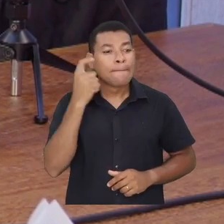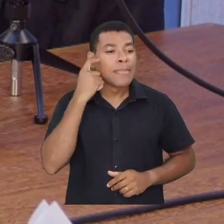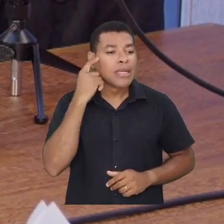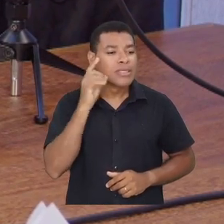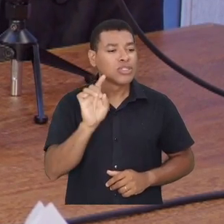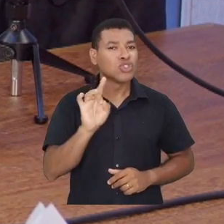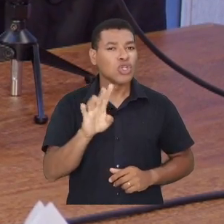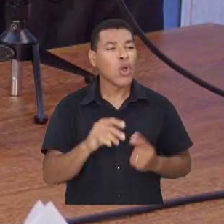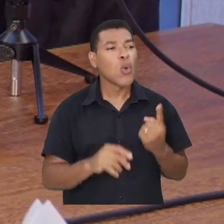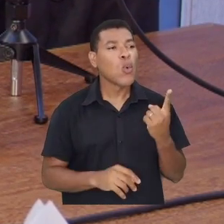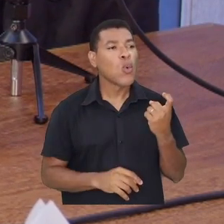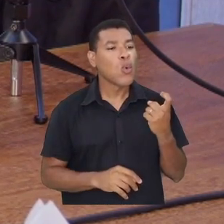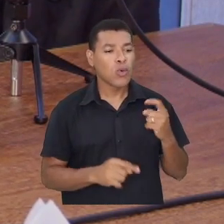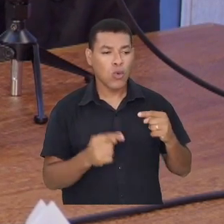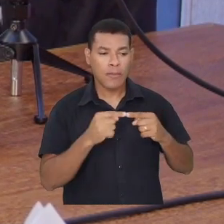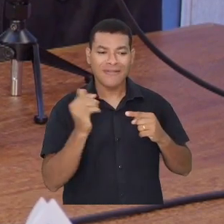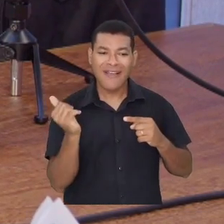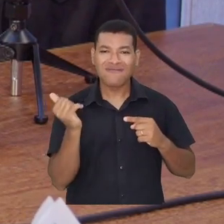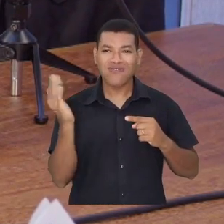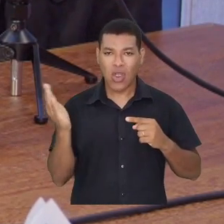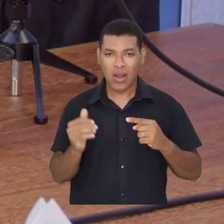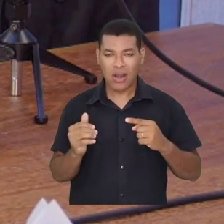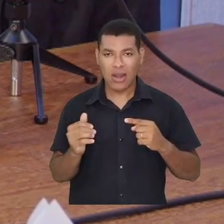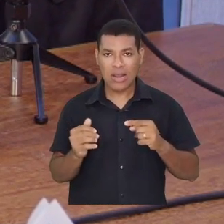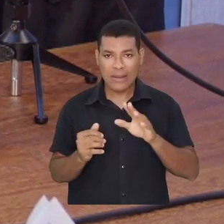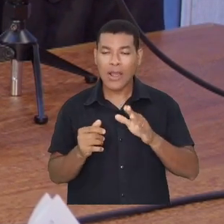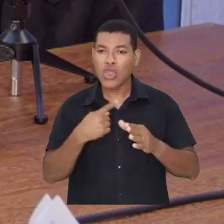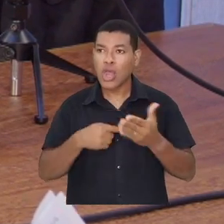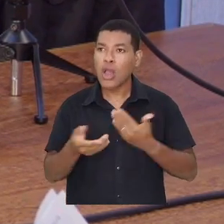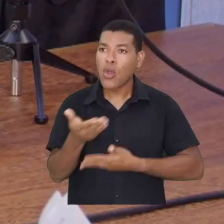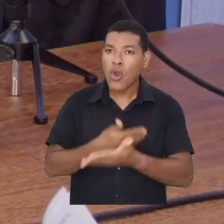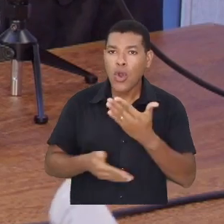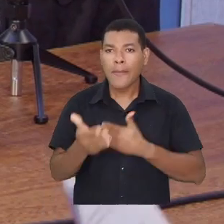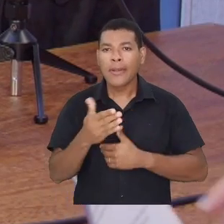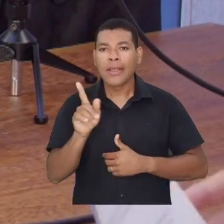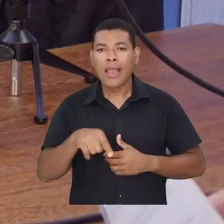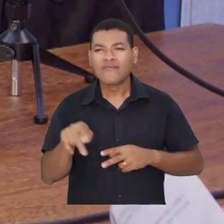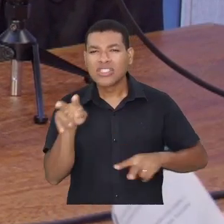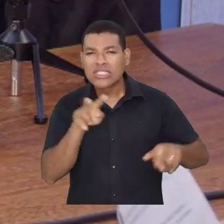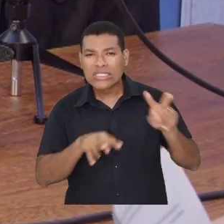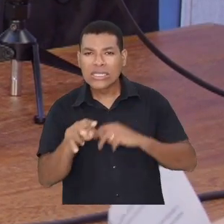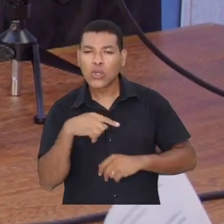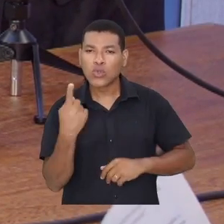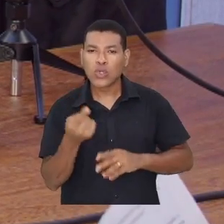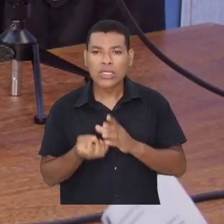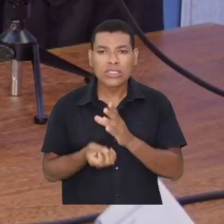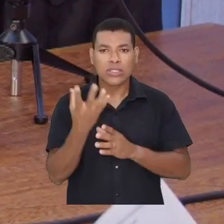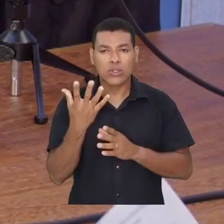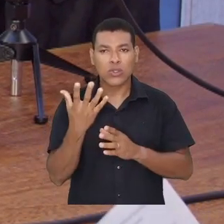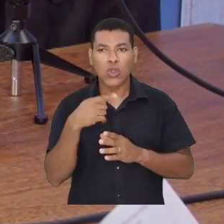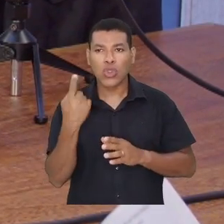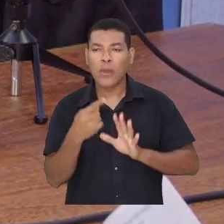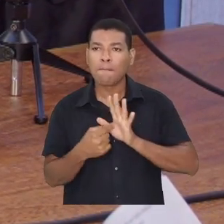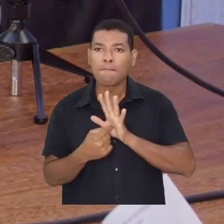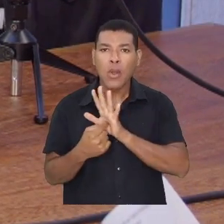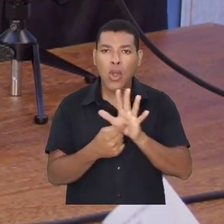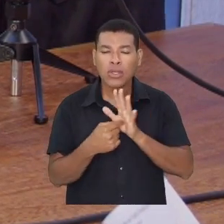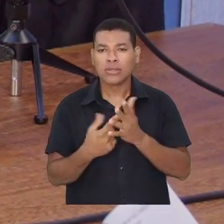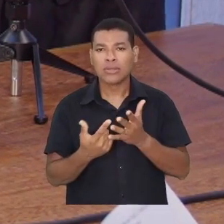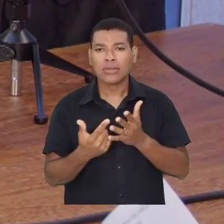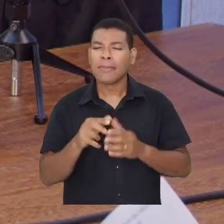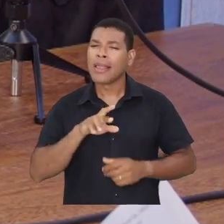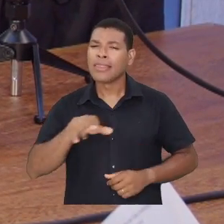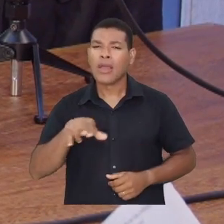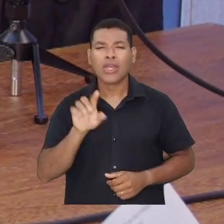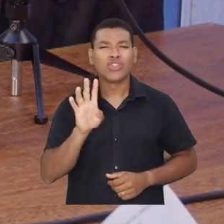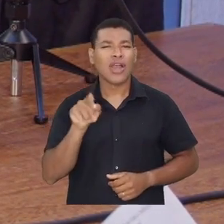unicamente ou muito forte externamente. Uhum. É o que a gente compartilha, é a visão que a gente cria ou a visão que a gente mostra. E não é